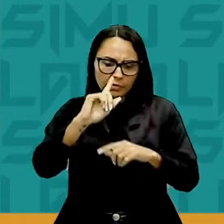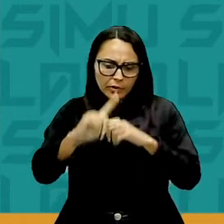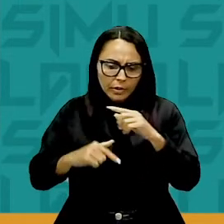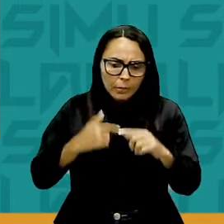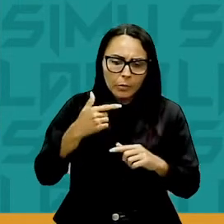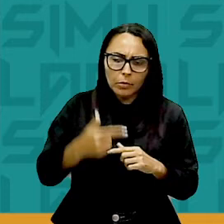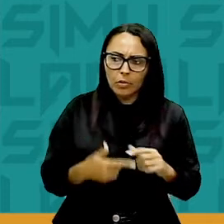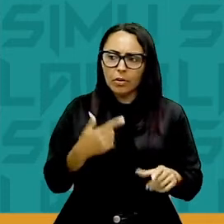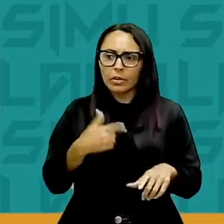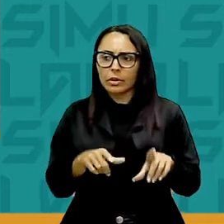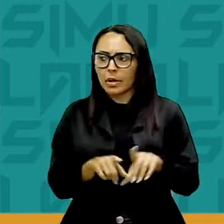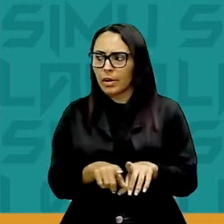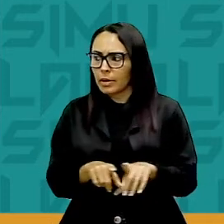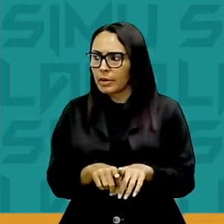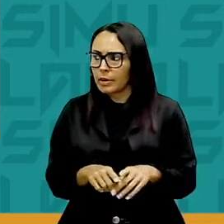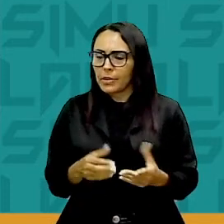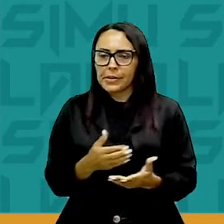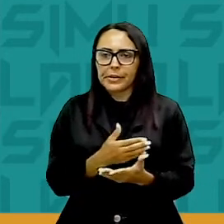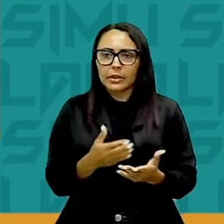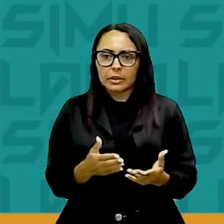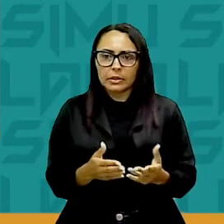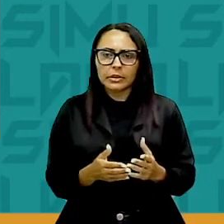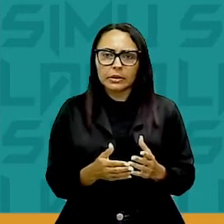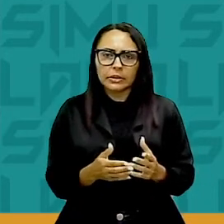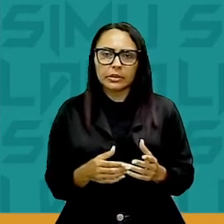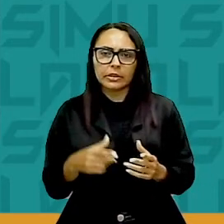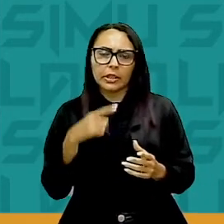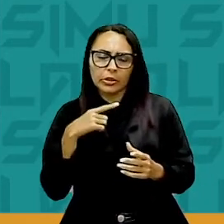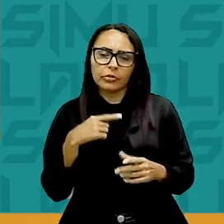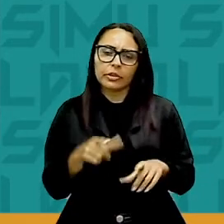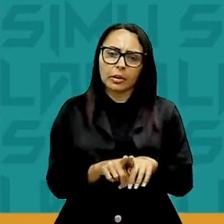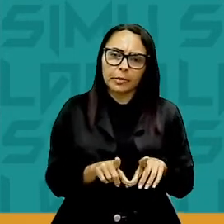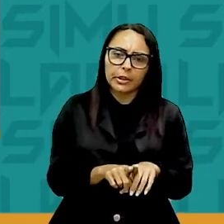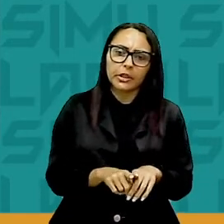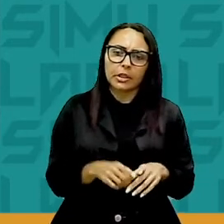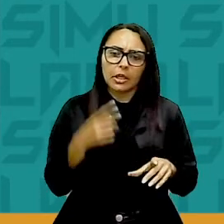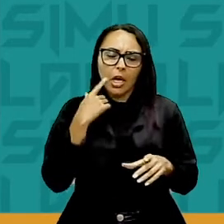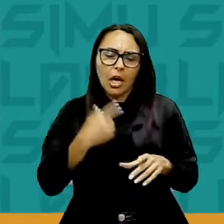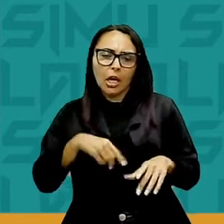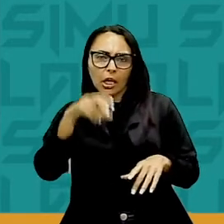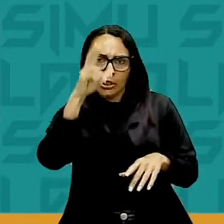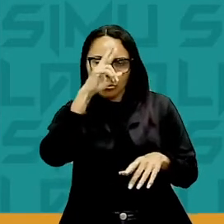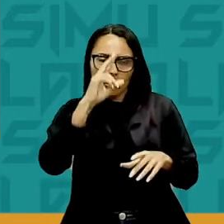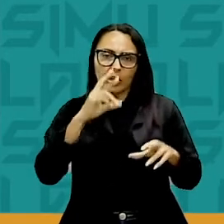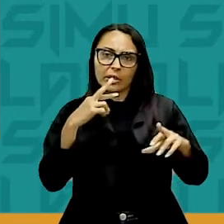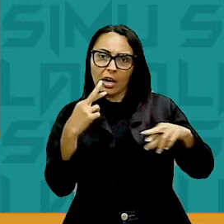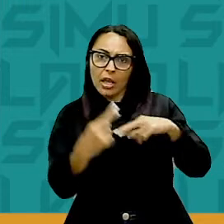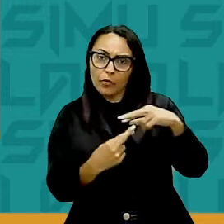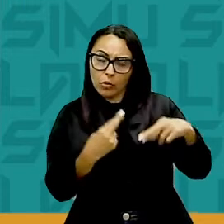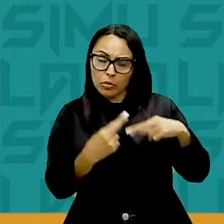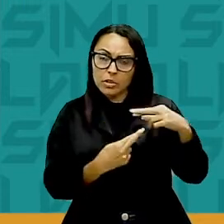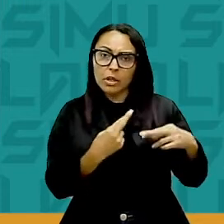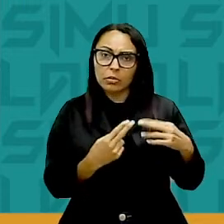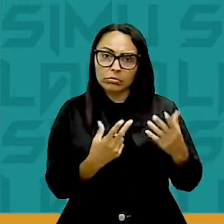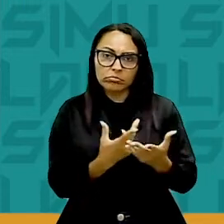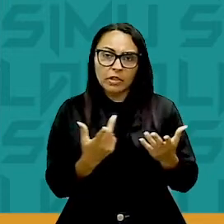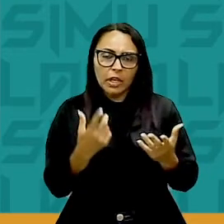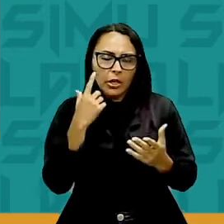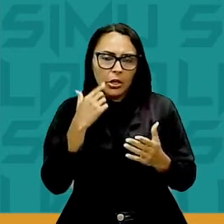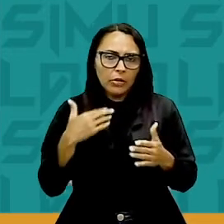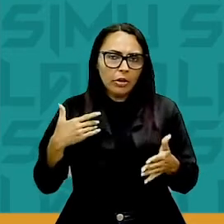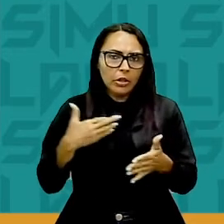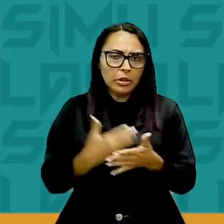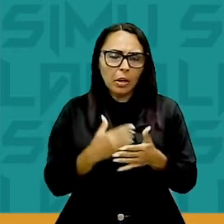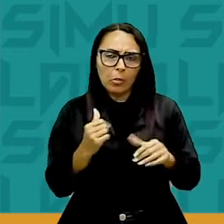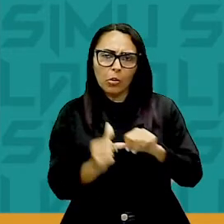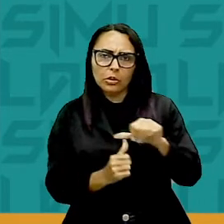depois que houve ali o que ela chama, né, o que a história chama de Revolução Islâmica, e veio ali a